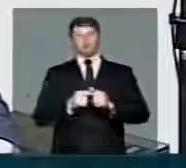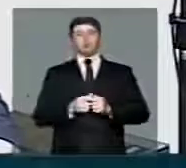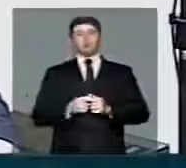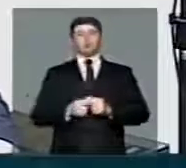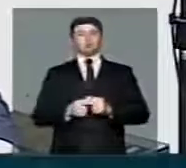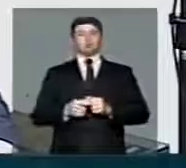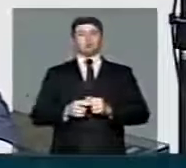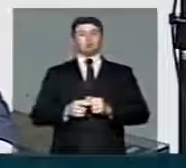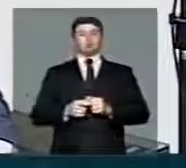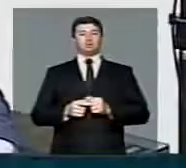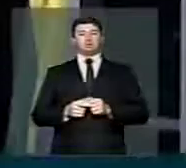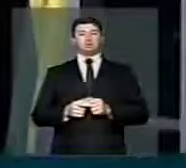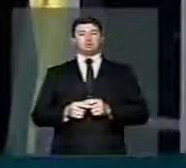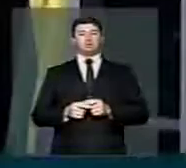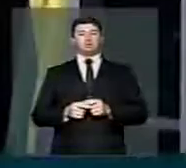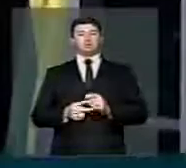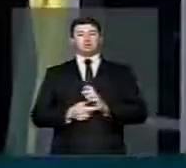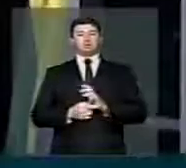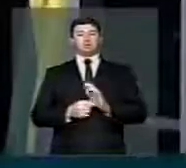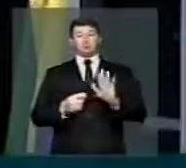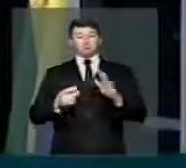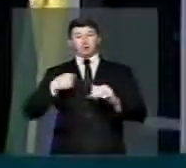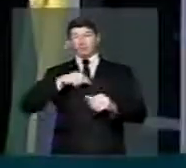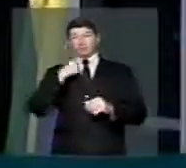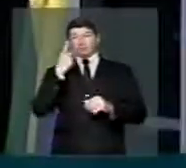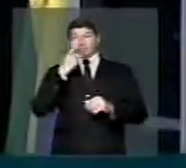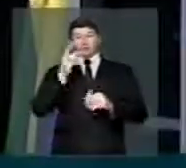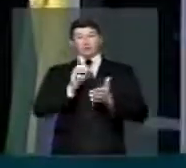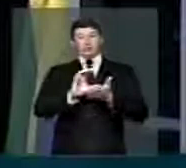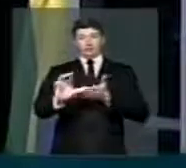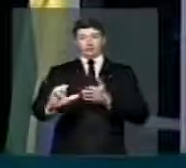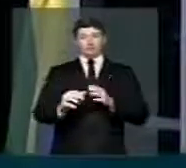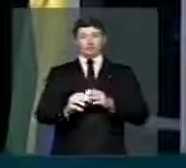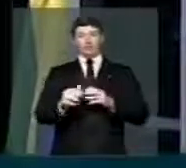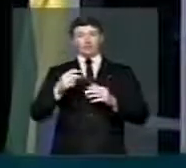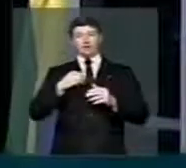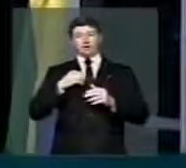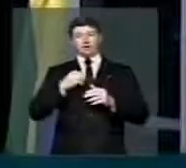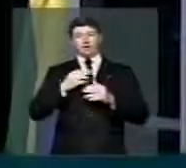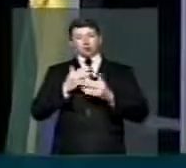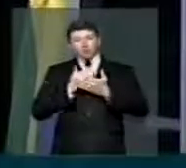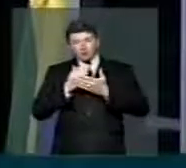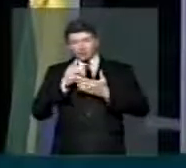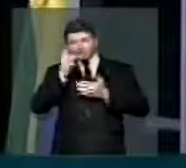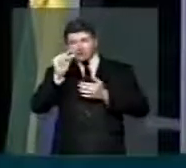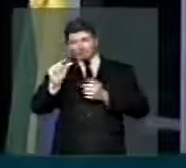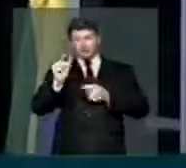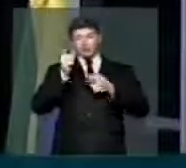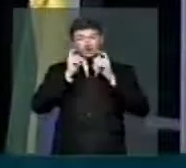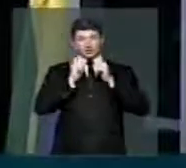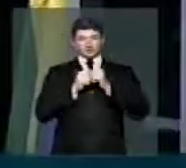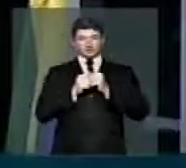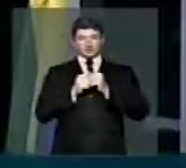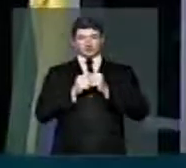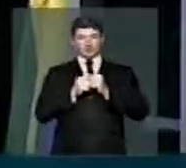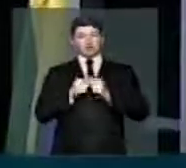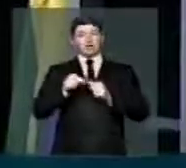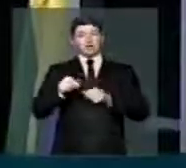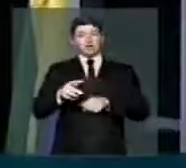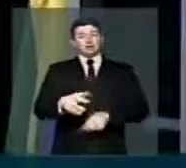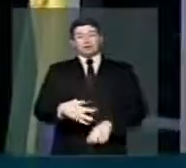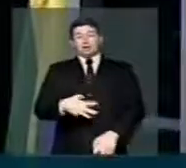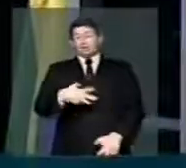deputado Konog estava falando nós estávamos falando do financiamento. Queria entrar um pouquinho na gestão. Essa nos causa